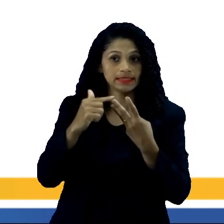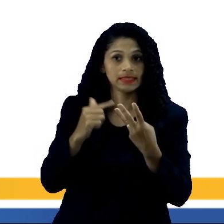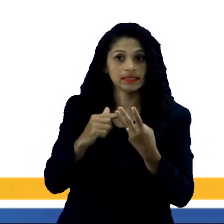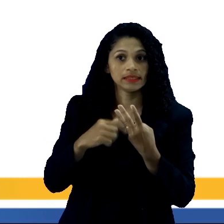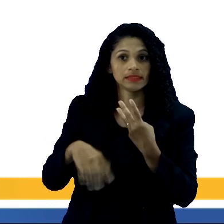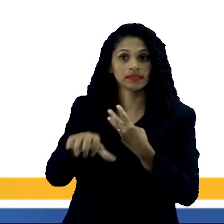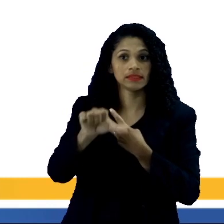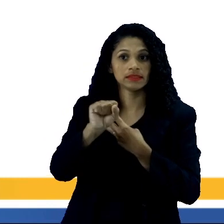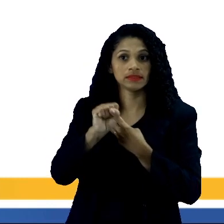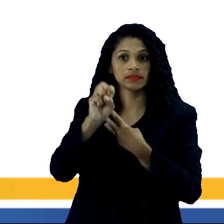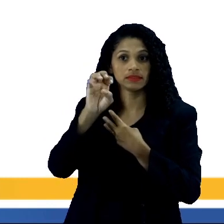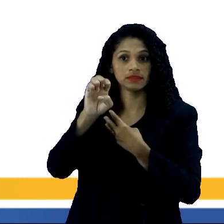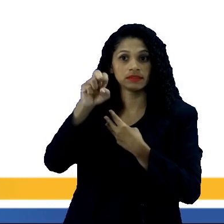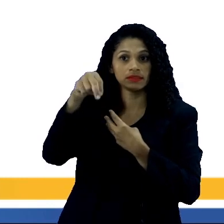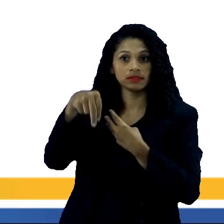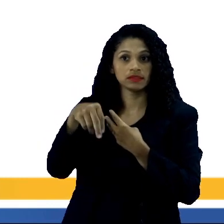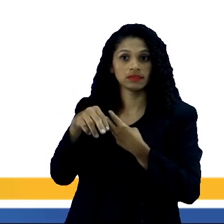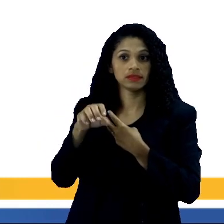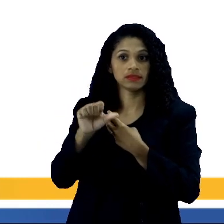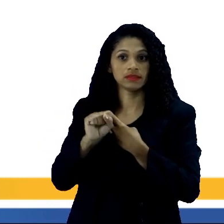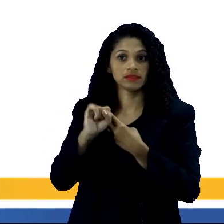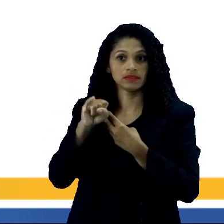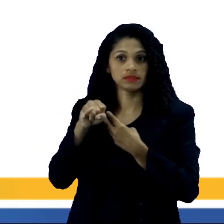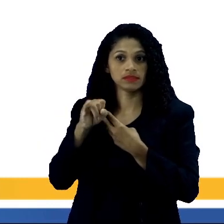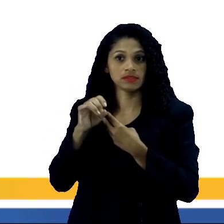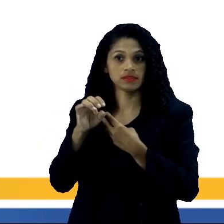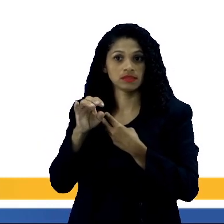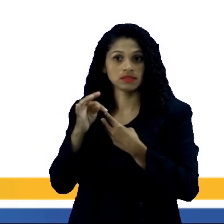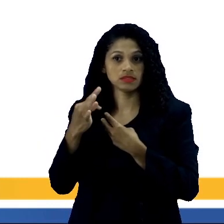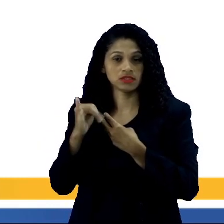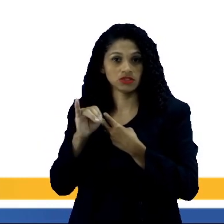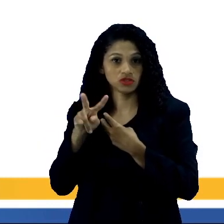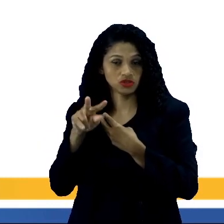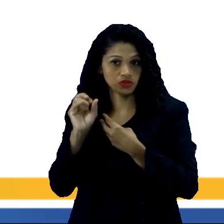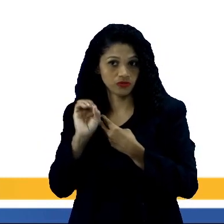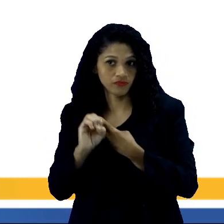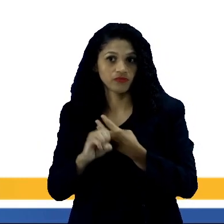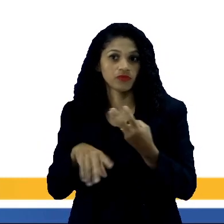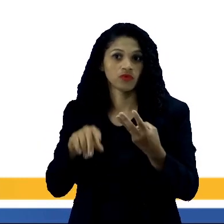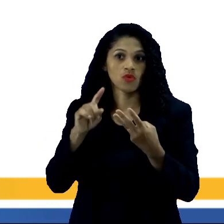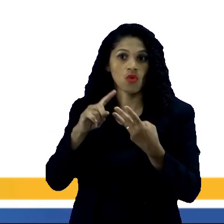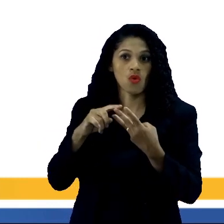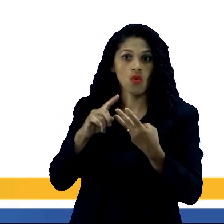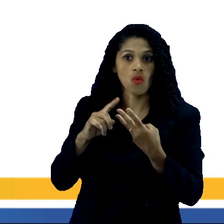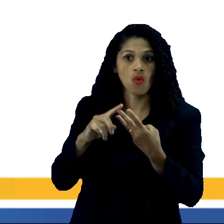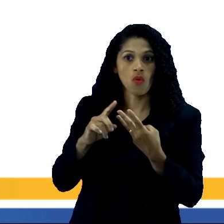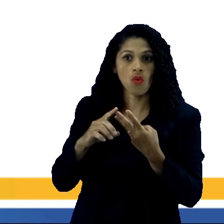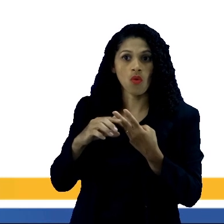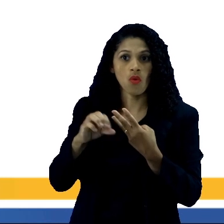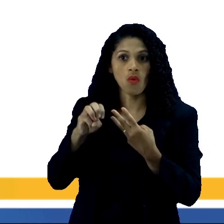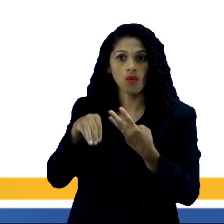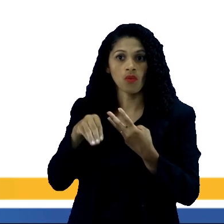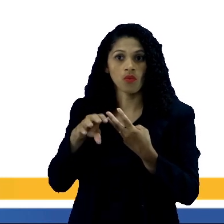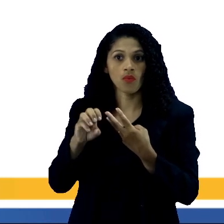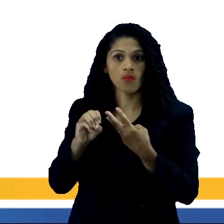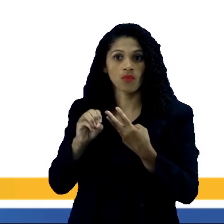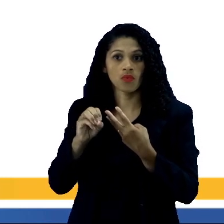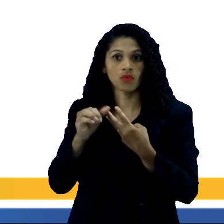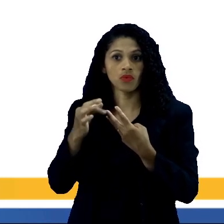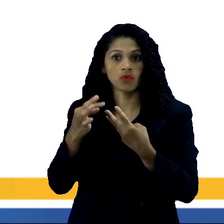Os sensitivos, eles vão conduzir impulsos nervosos de um receptor de estímulos até o sistema nervoso